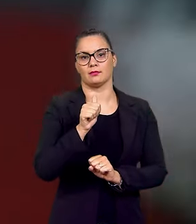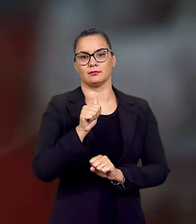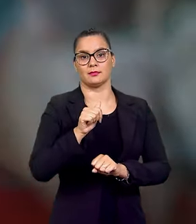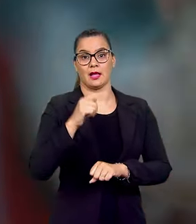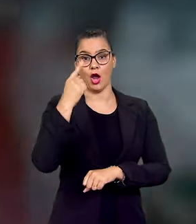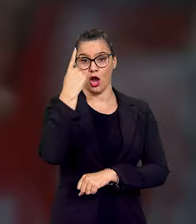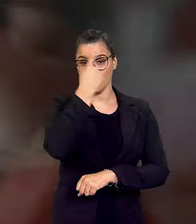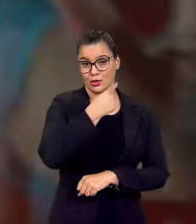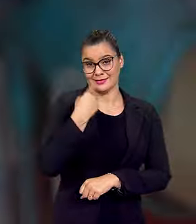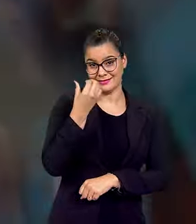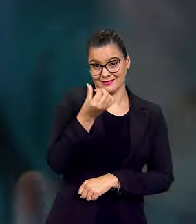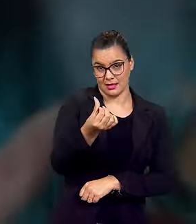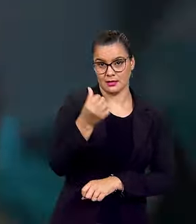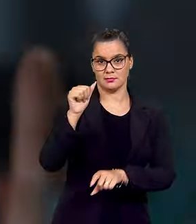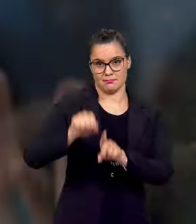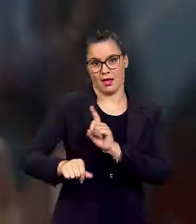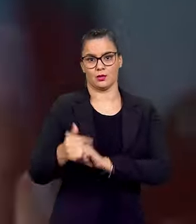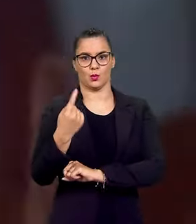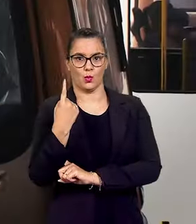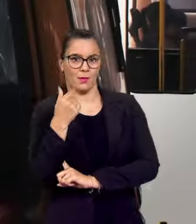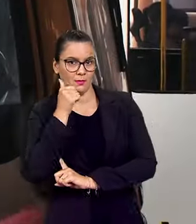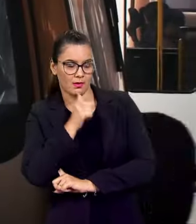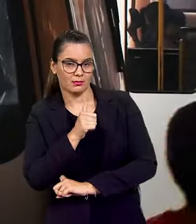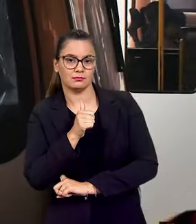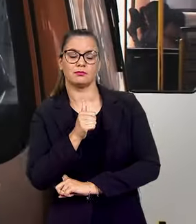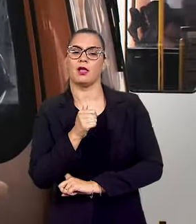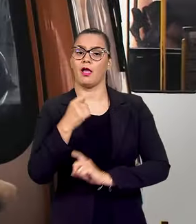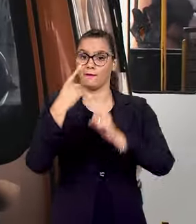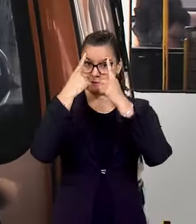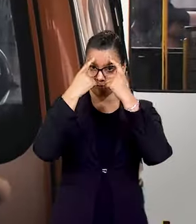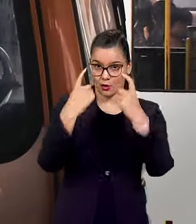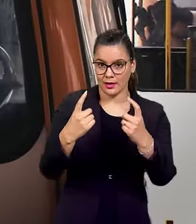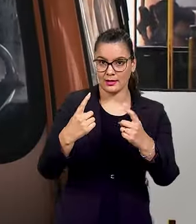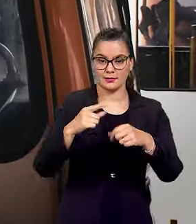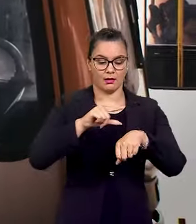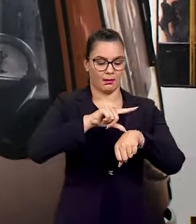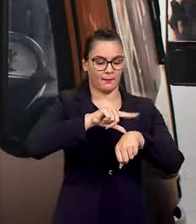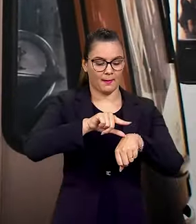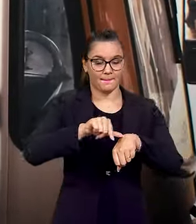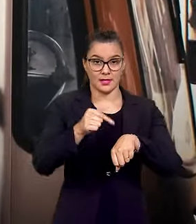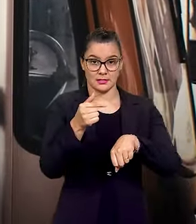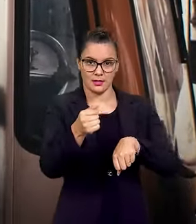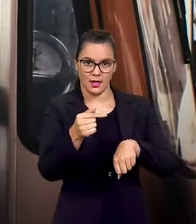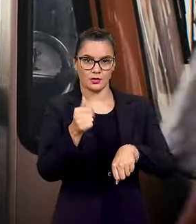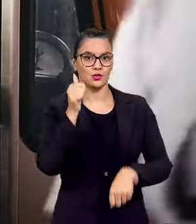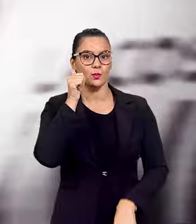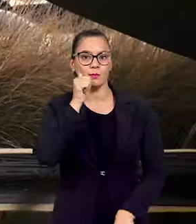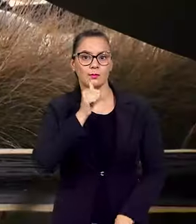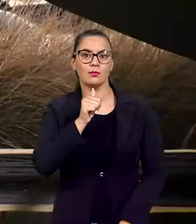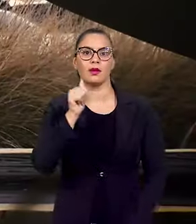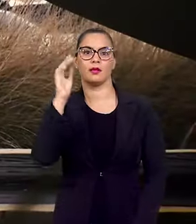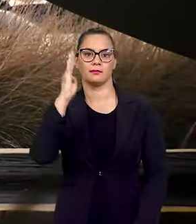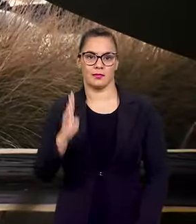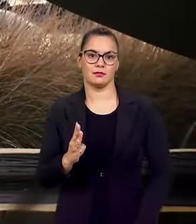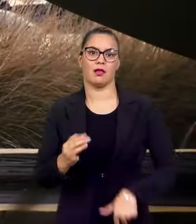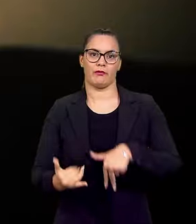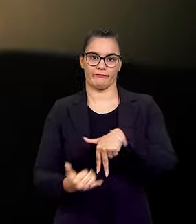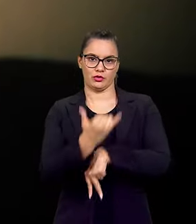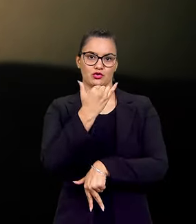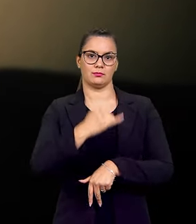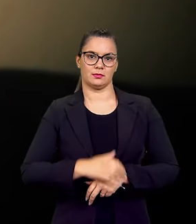cada 6 horas. Mas quando se fala de violência em todas as suas formas, a cada 7 segundos uma brasileira é